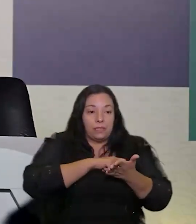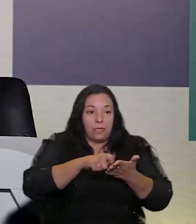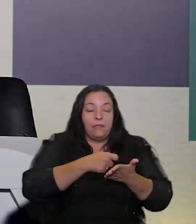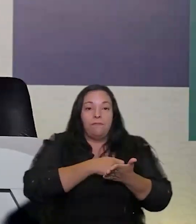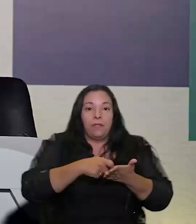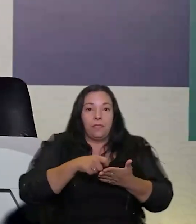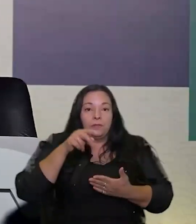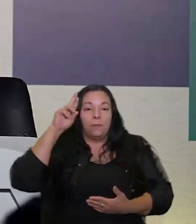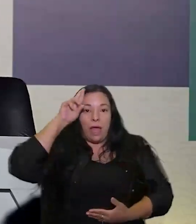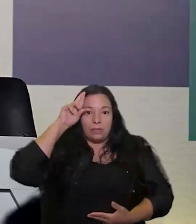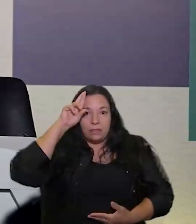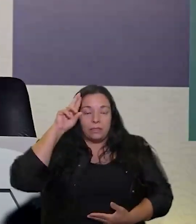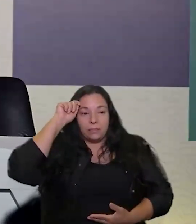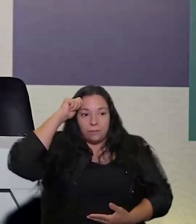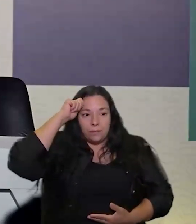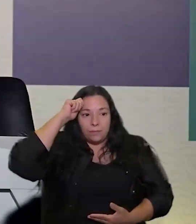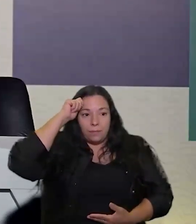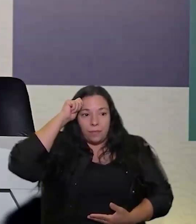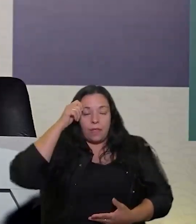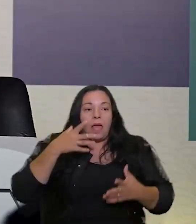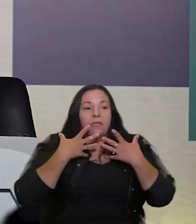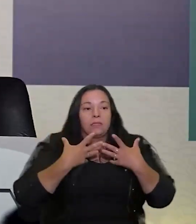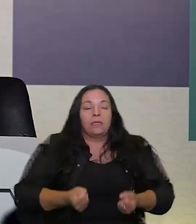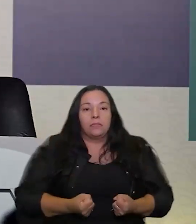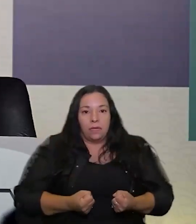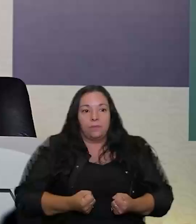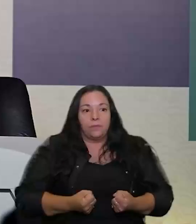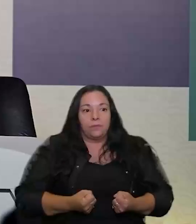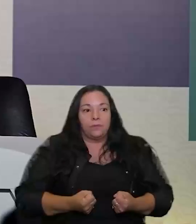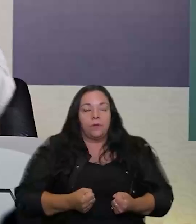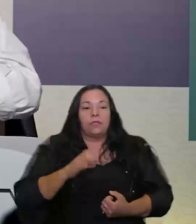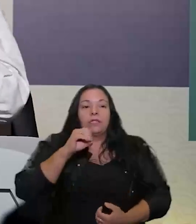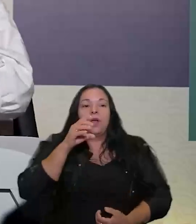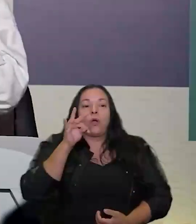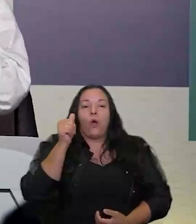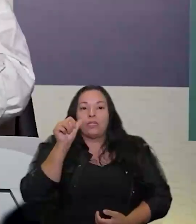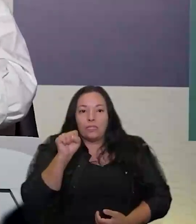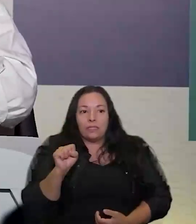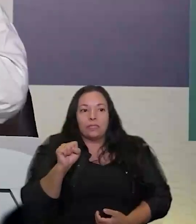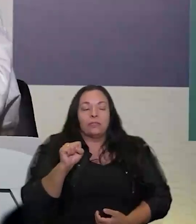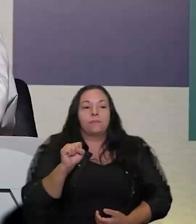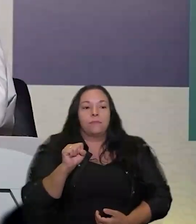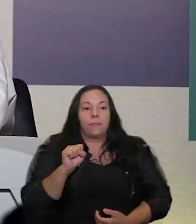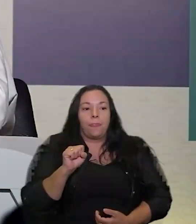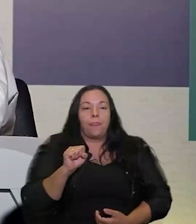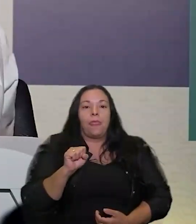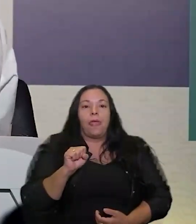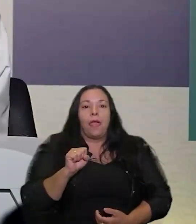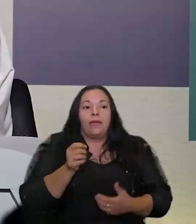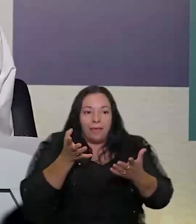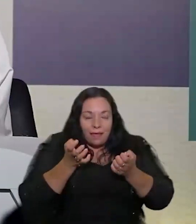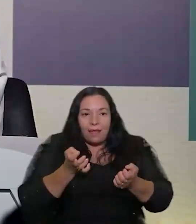racismo, fomos os únicos que não aceitamos assinar o manifesto contra as cotas. E que nos batemos o tempo todo a favor das cotas.